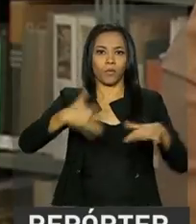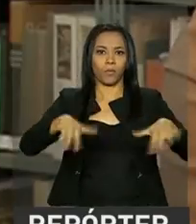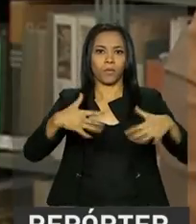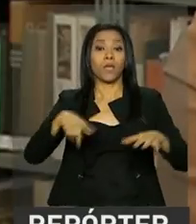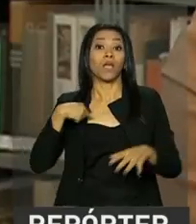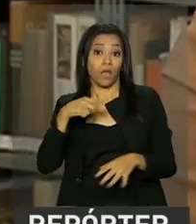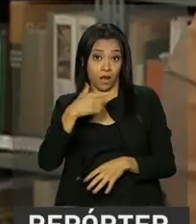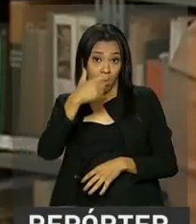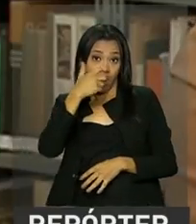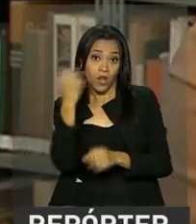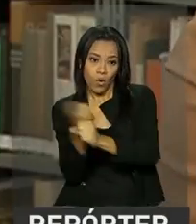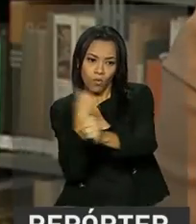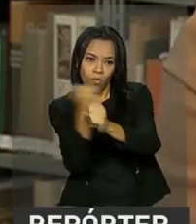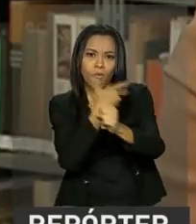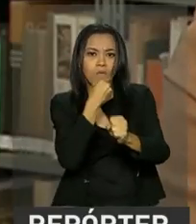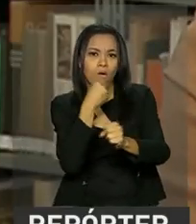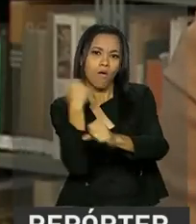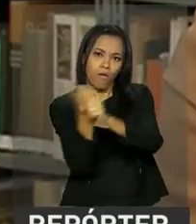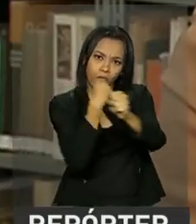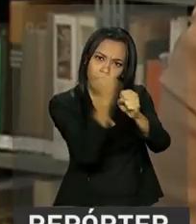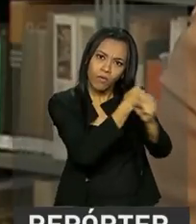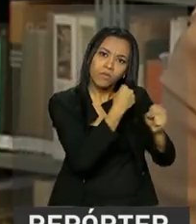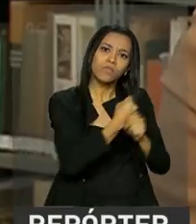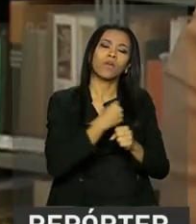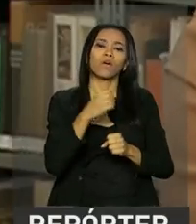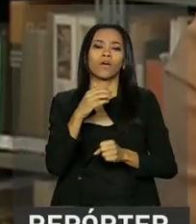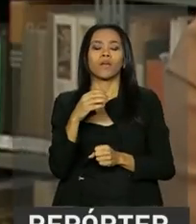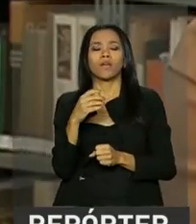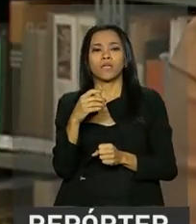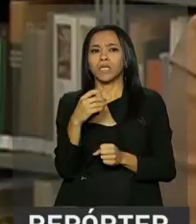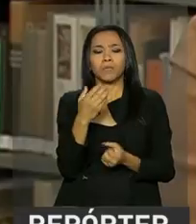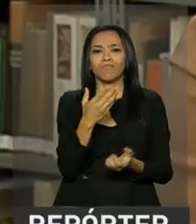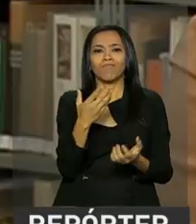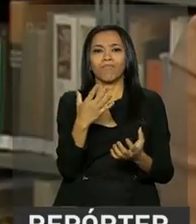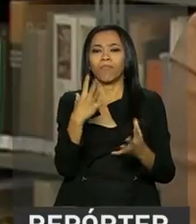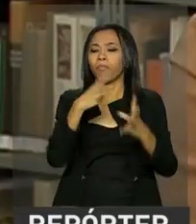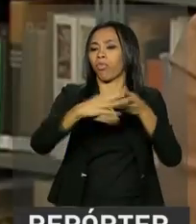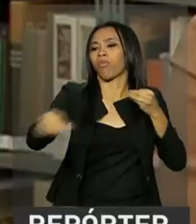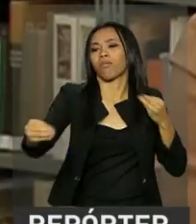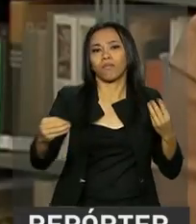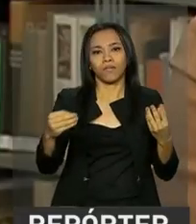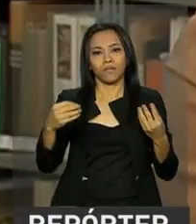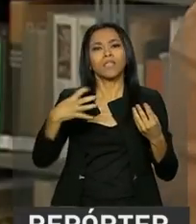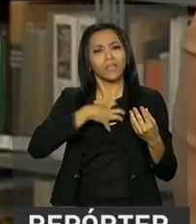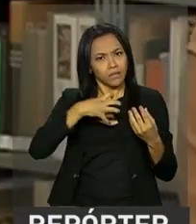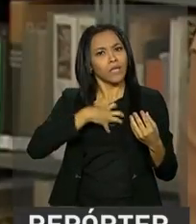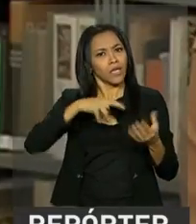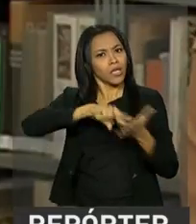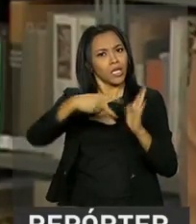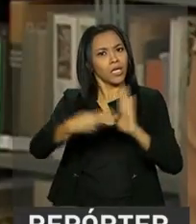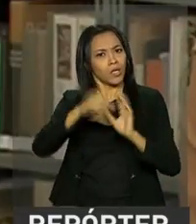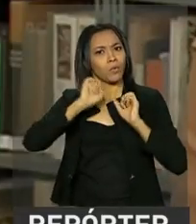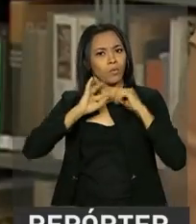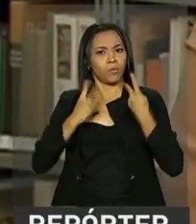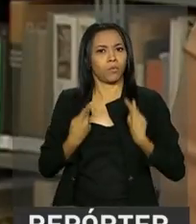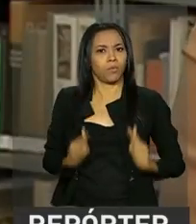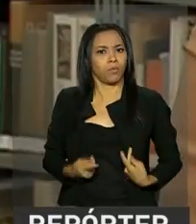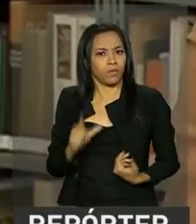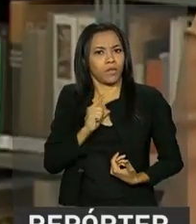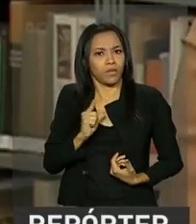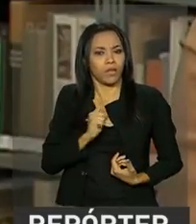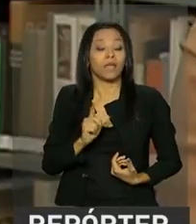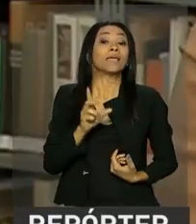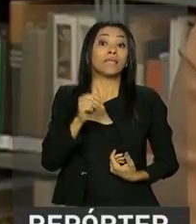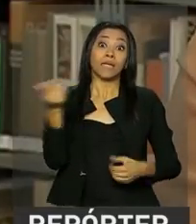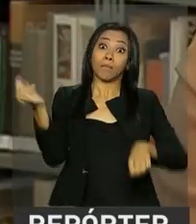monumentos obras que não têm a dimensão humana mas que ao mesmo tempo representa a fimca cidade que ia ser uma cidade